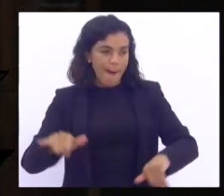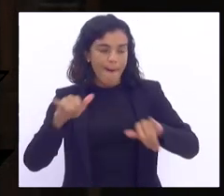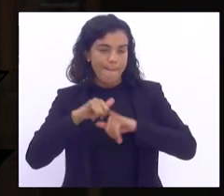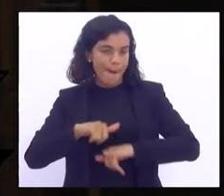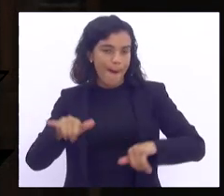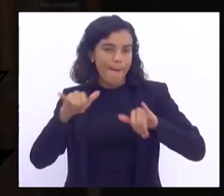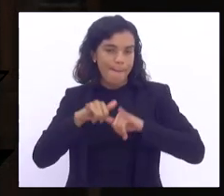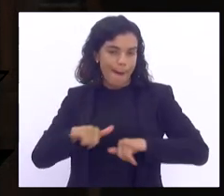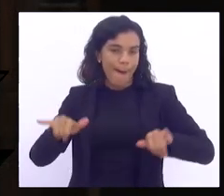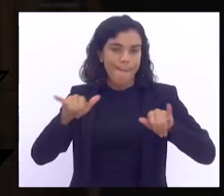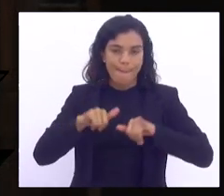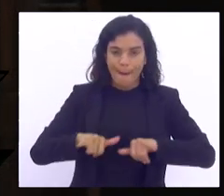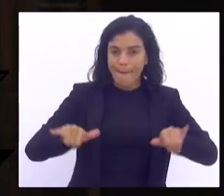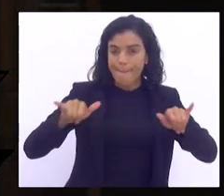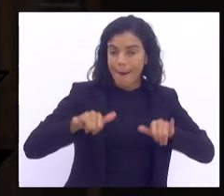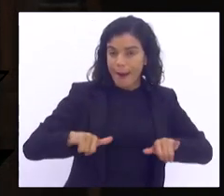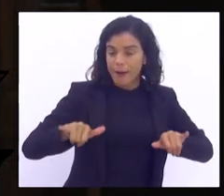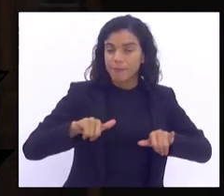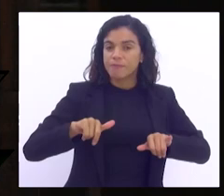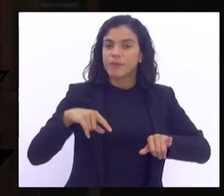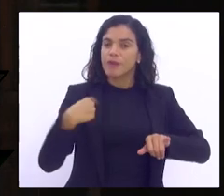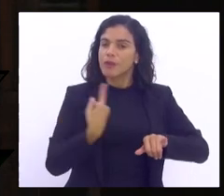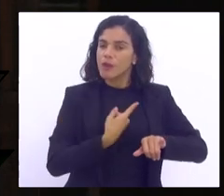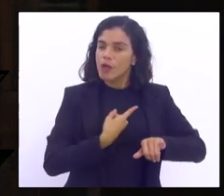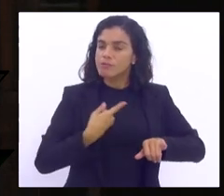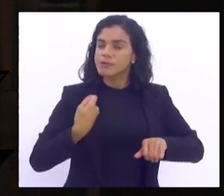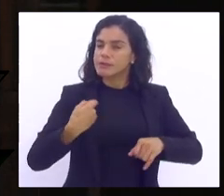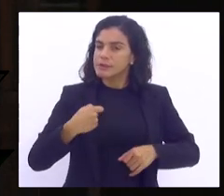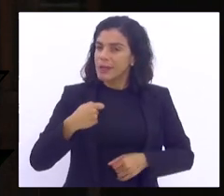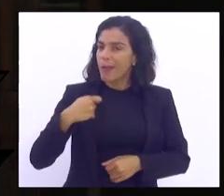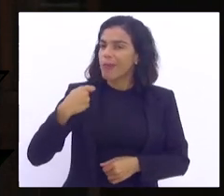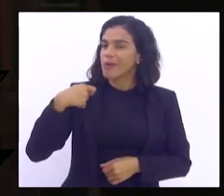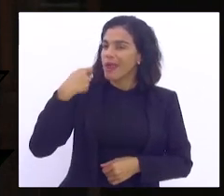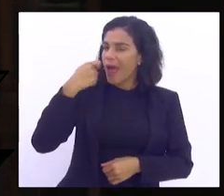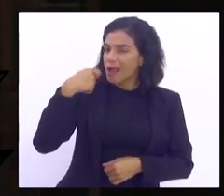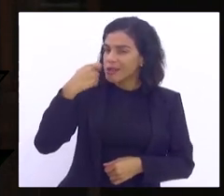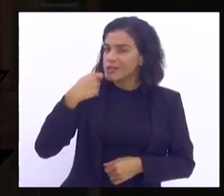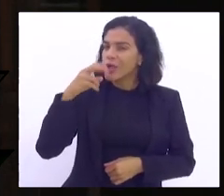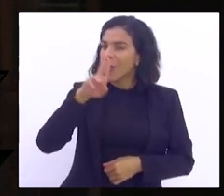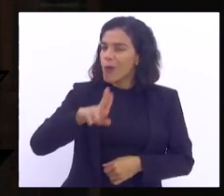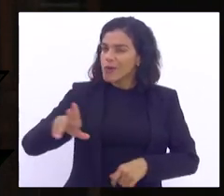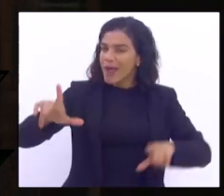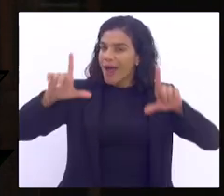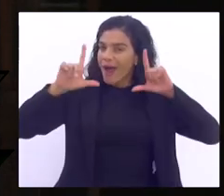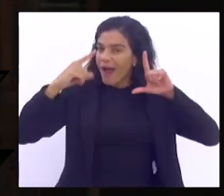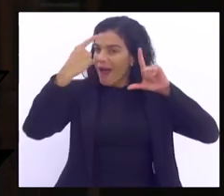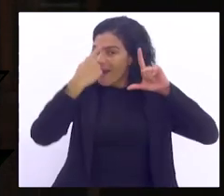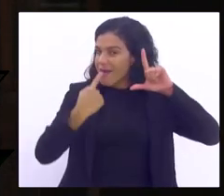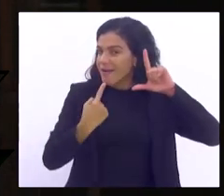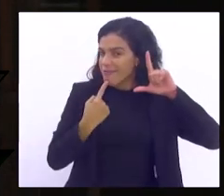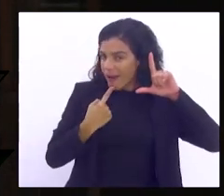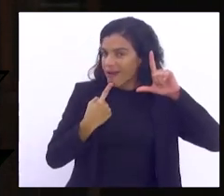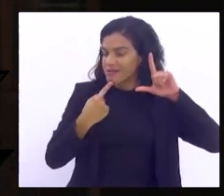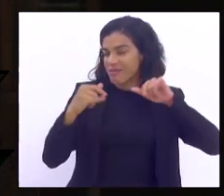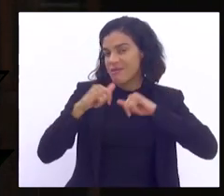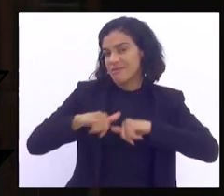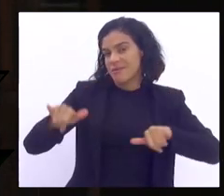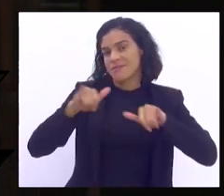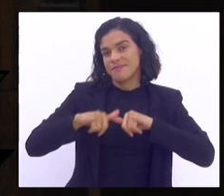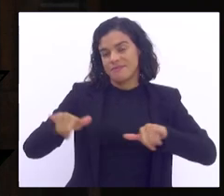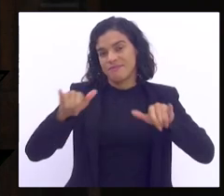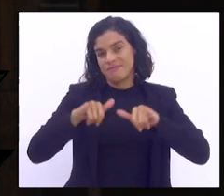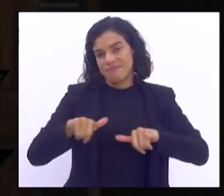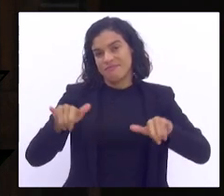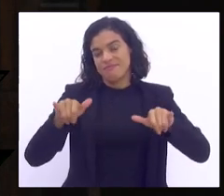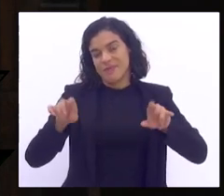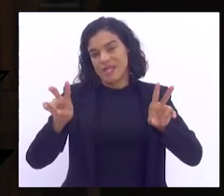bobagens. Devemos verificar que alguns artistas, usando a sua imagem popular para fazer propaganda